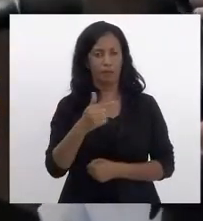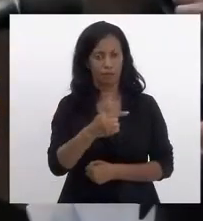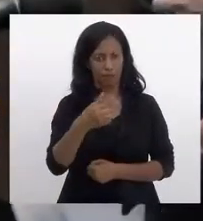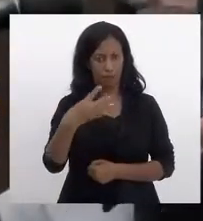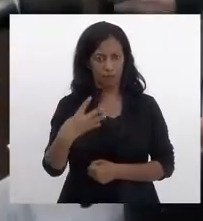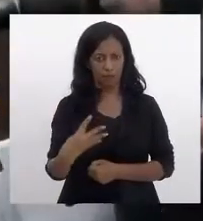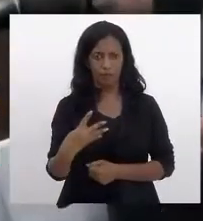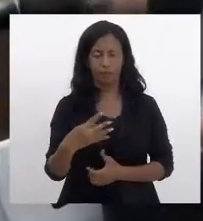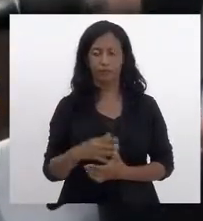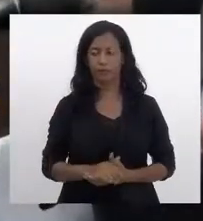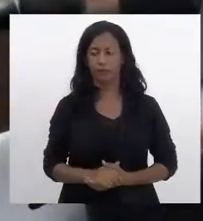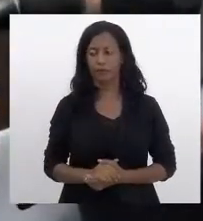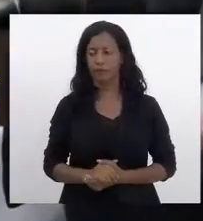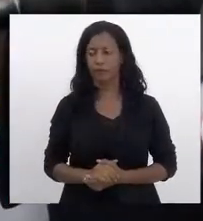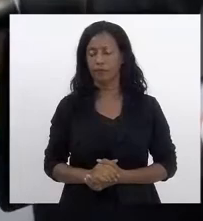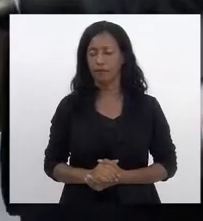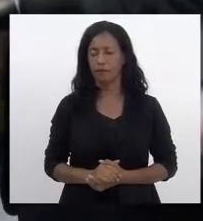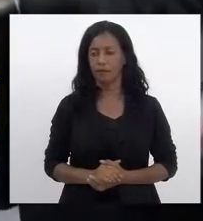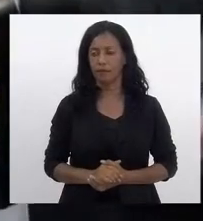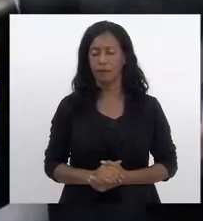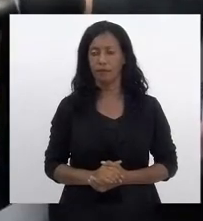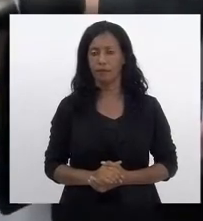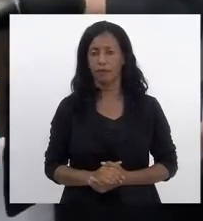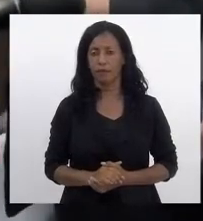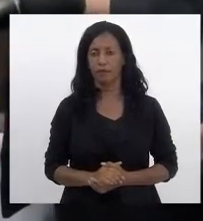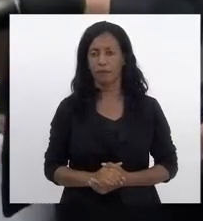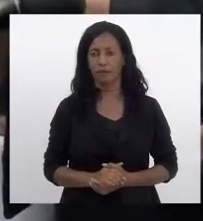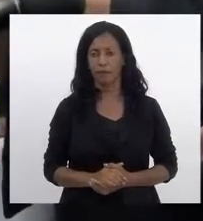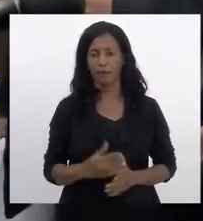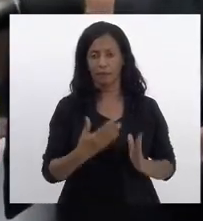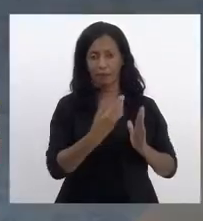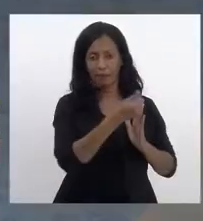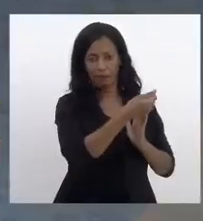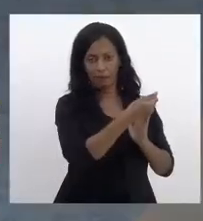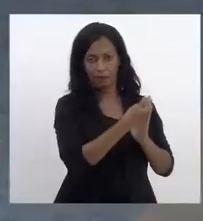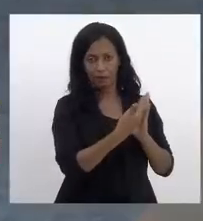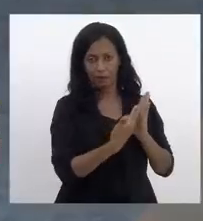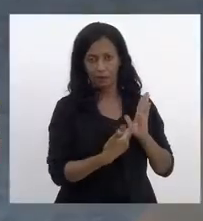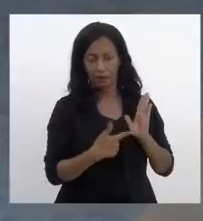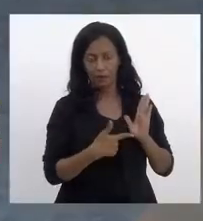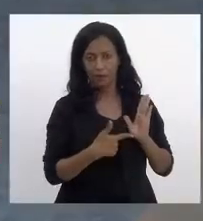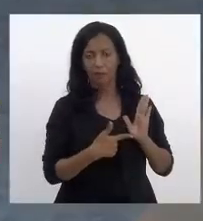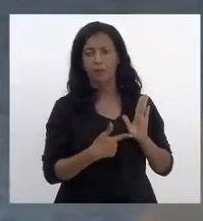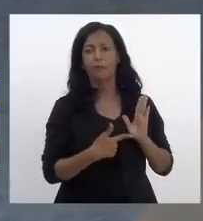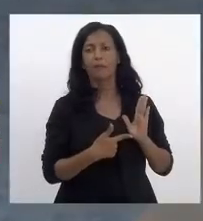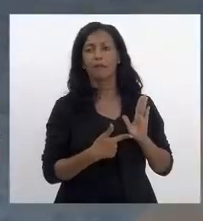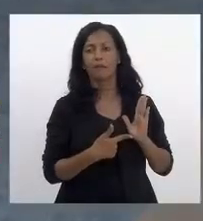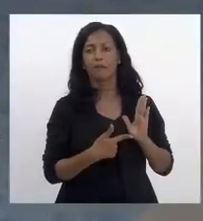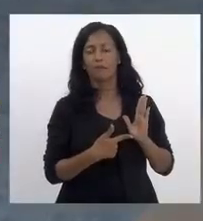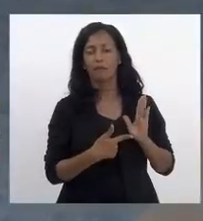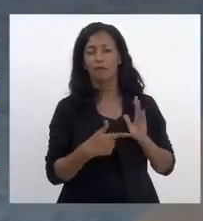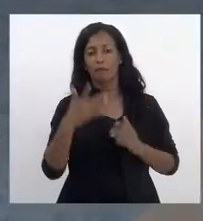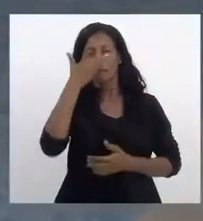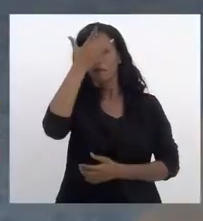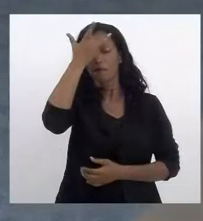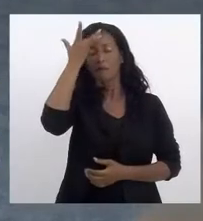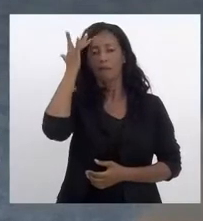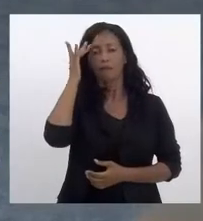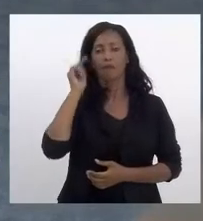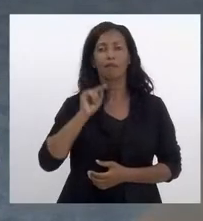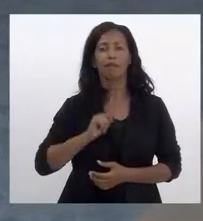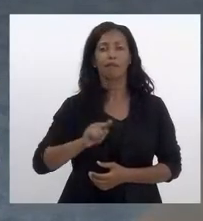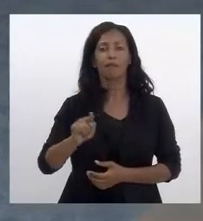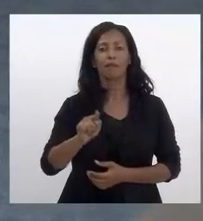42, ele diz que o pessoal que está